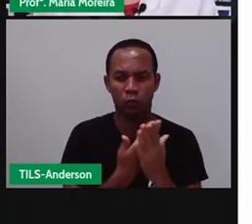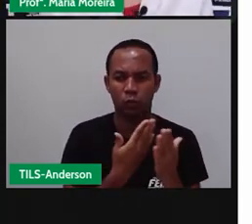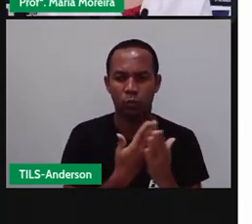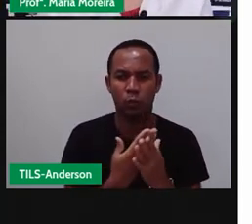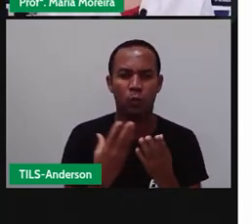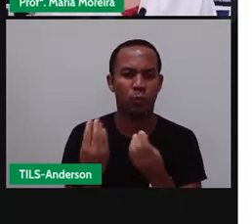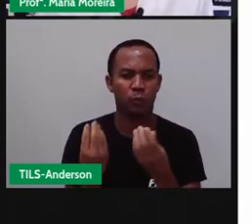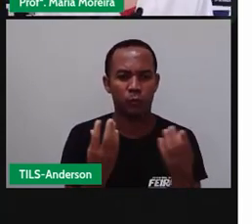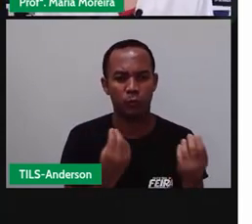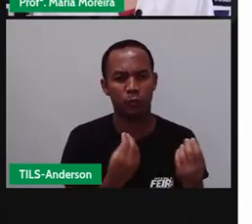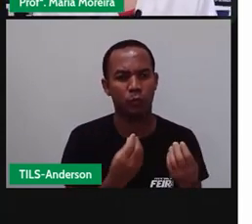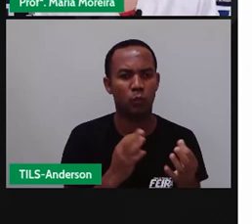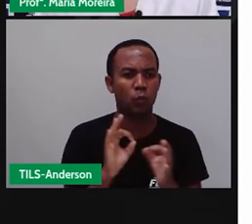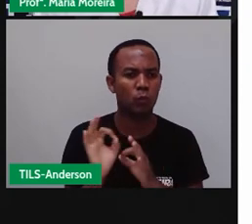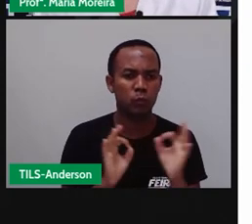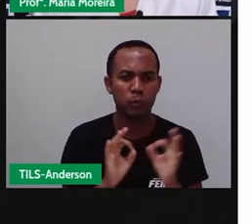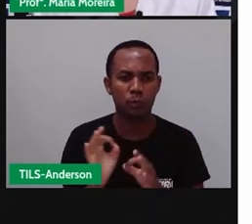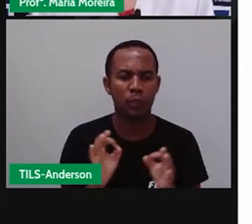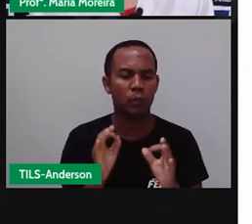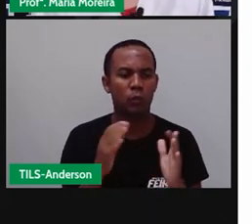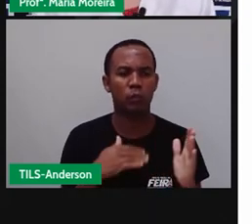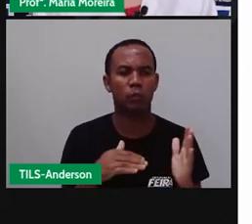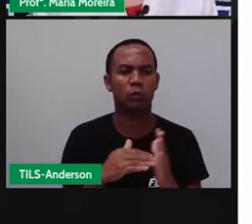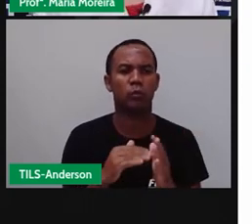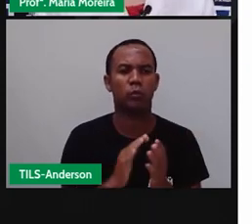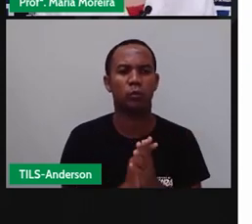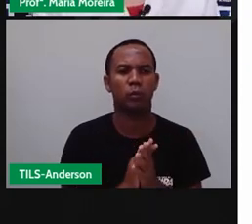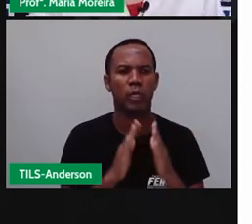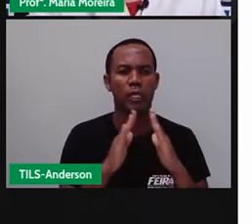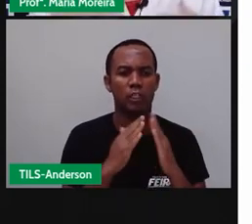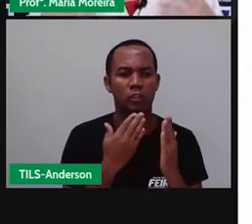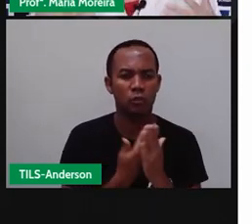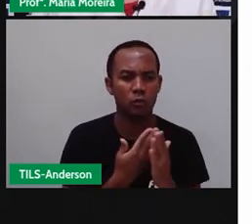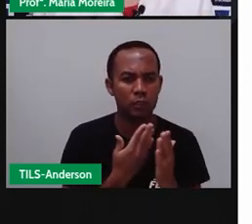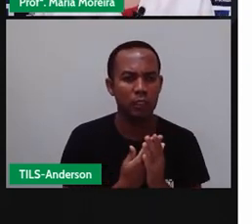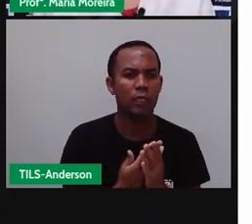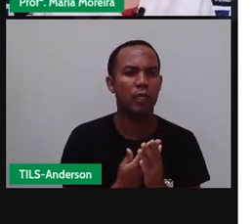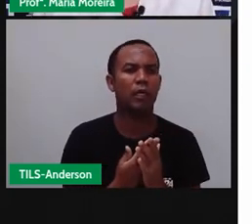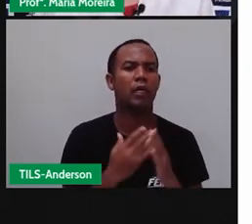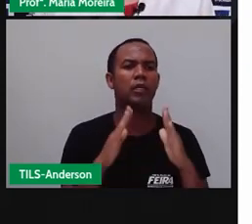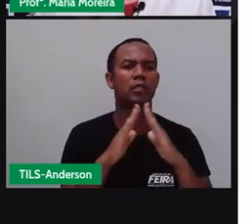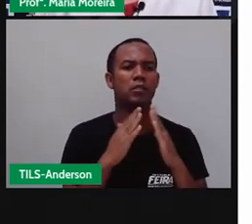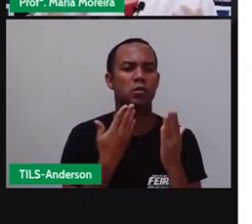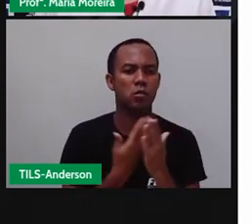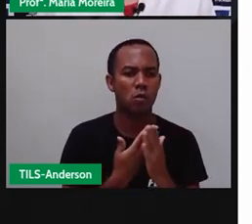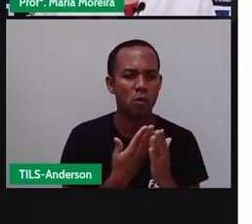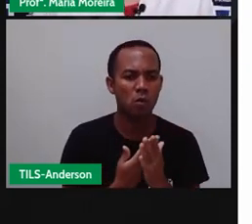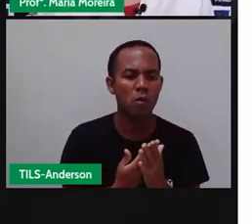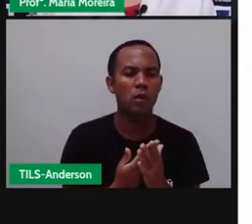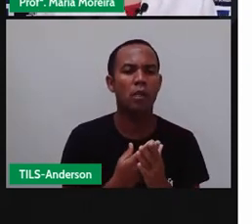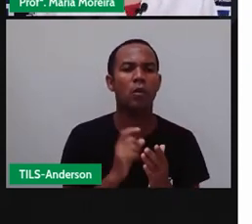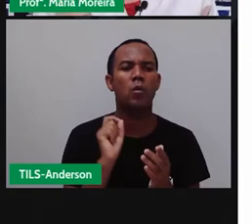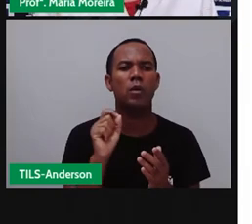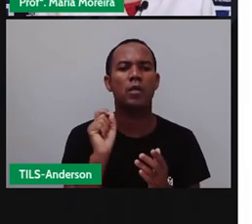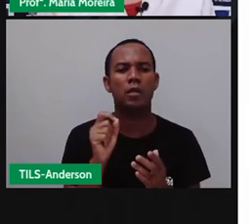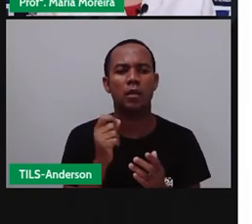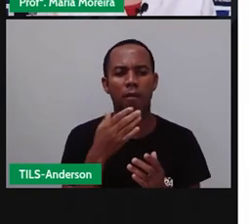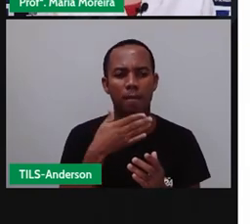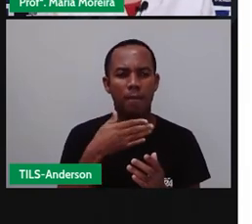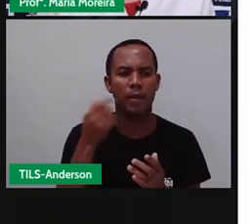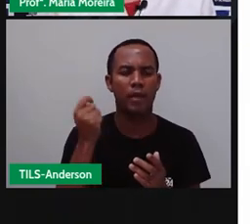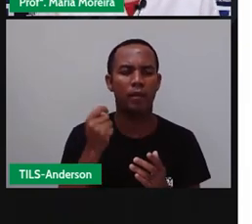estudou muito para fazer o que ela faz, tá? E o estudar, é o estudar na escola, porque isso vai te garantir uma